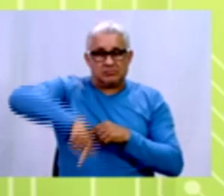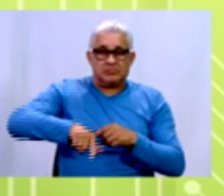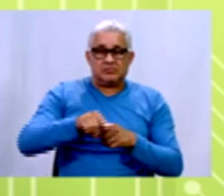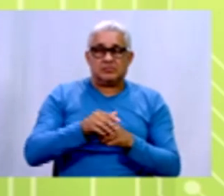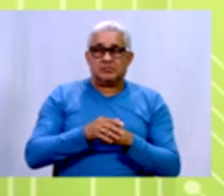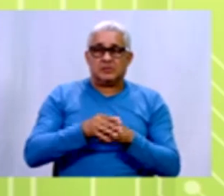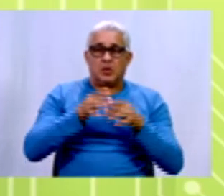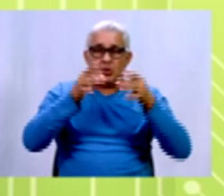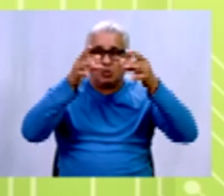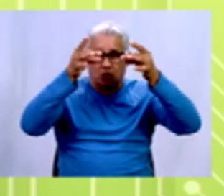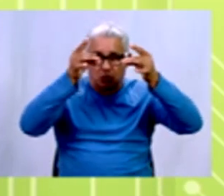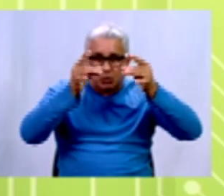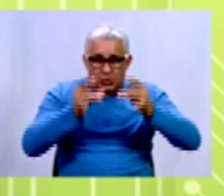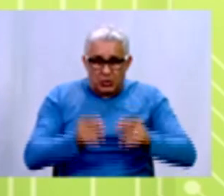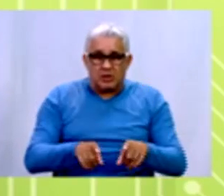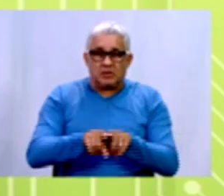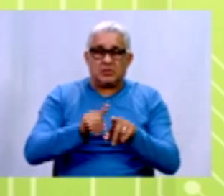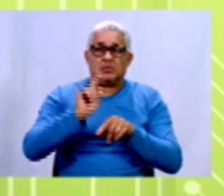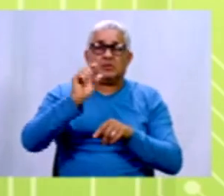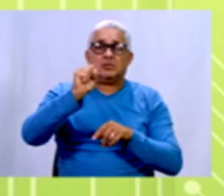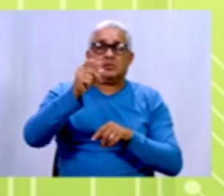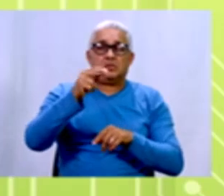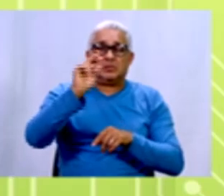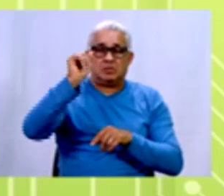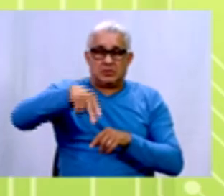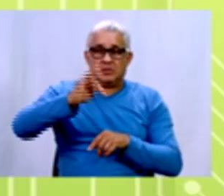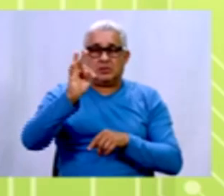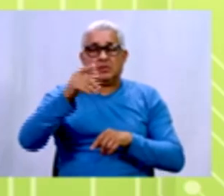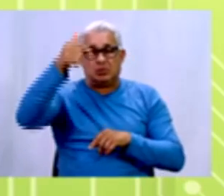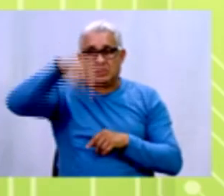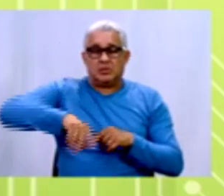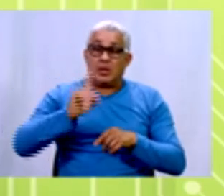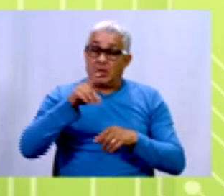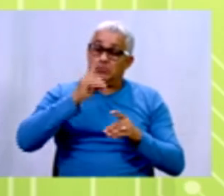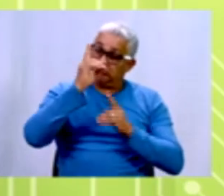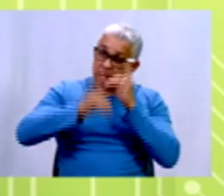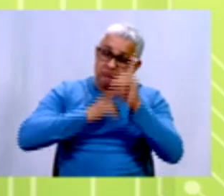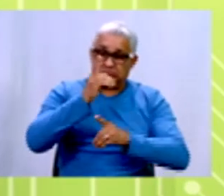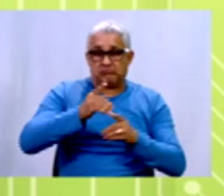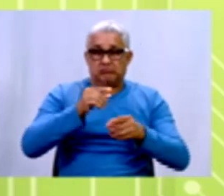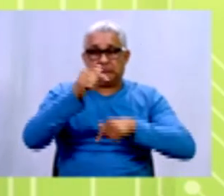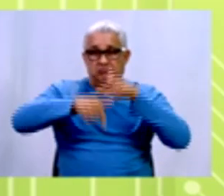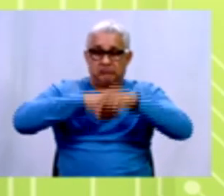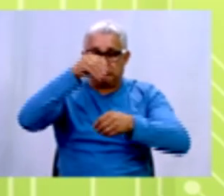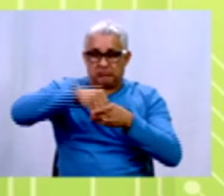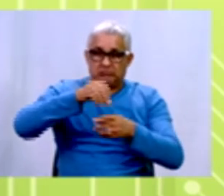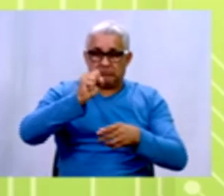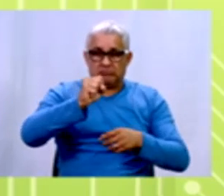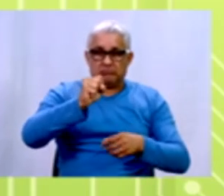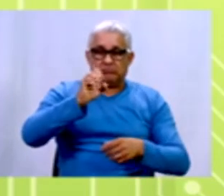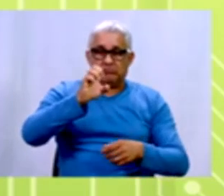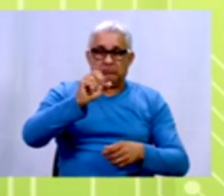refinada, e aí vai para o próximo sprint. Tá? Então essa aí que é a dinâmica do funcionamento do Scrum.